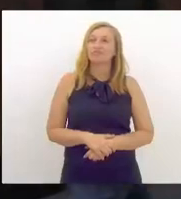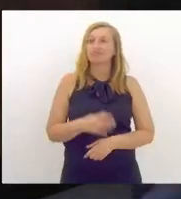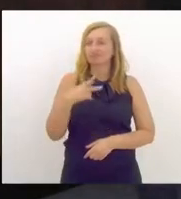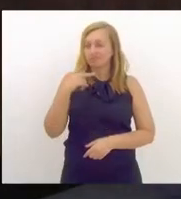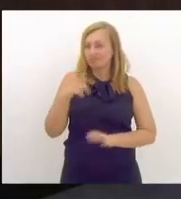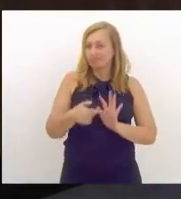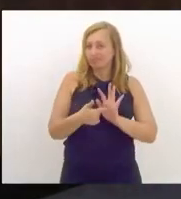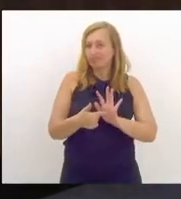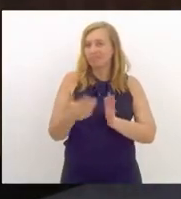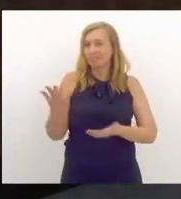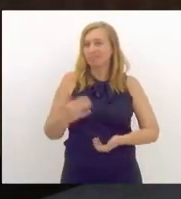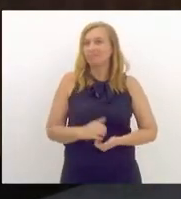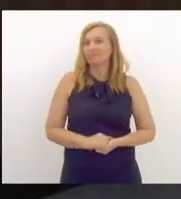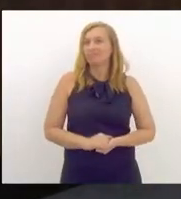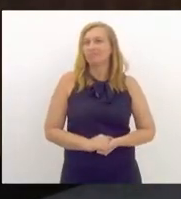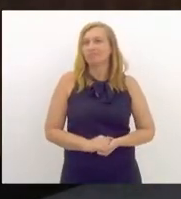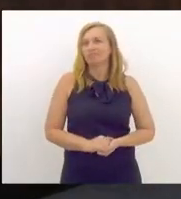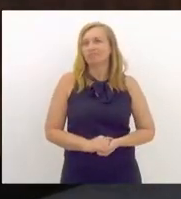expor